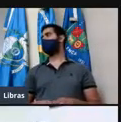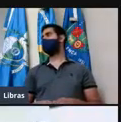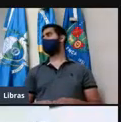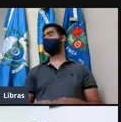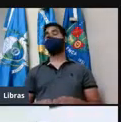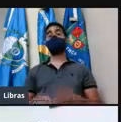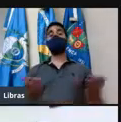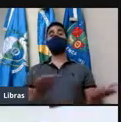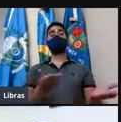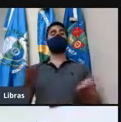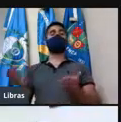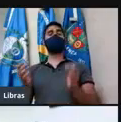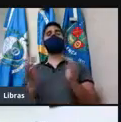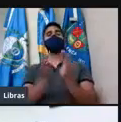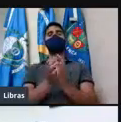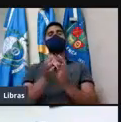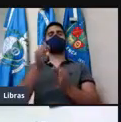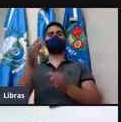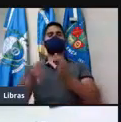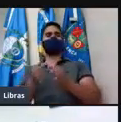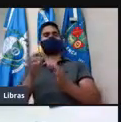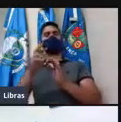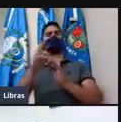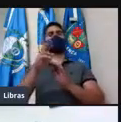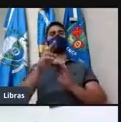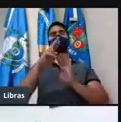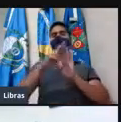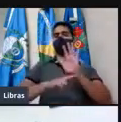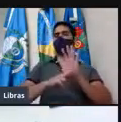vai ser encaminhado para a Comissão de Constituição, Justiça e